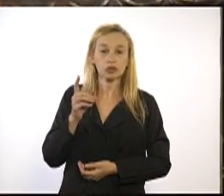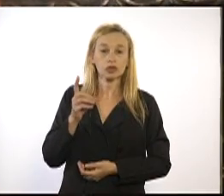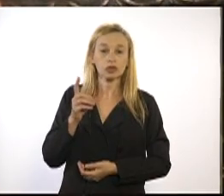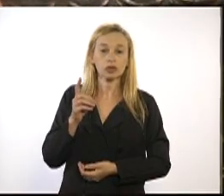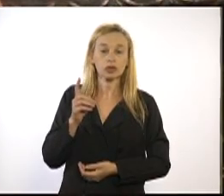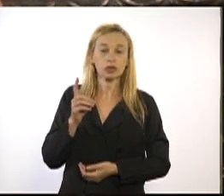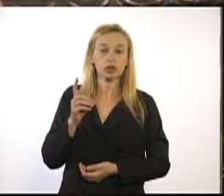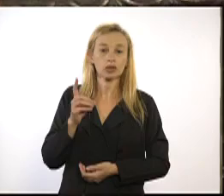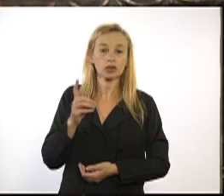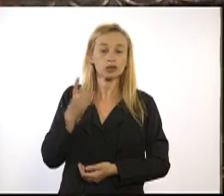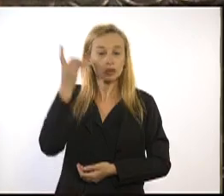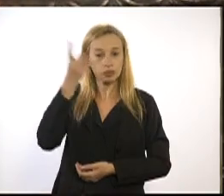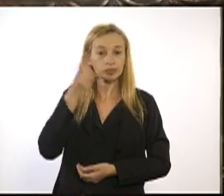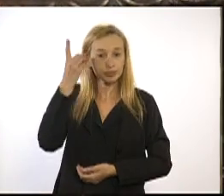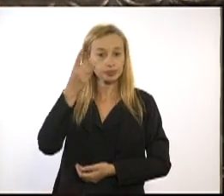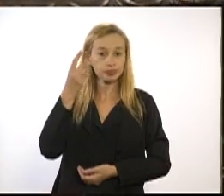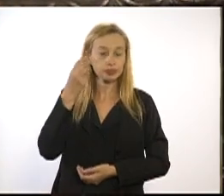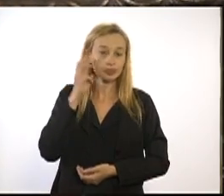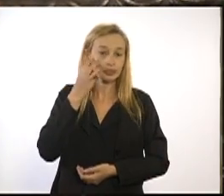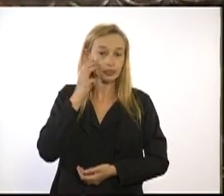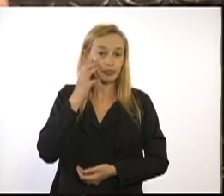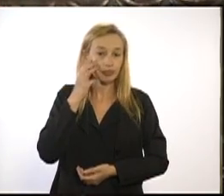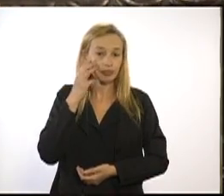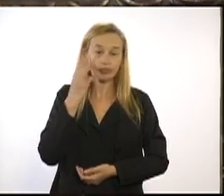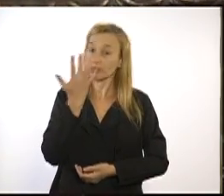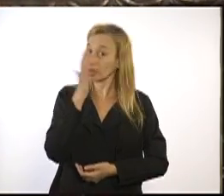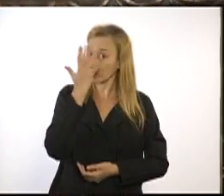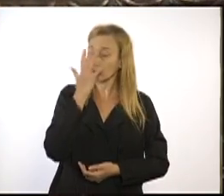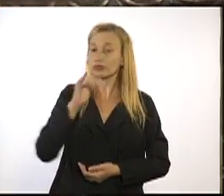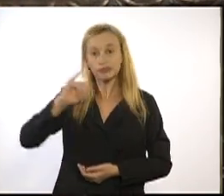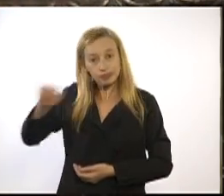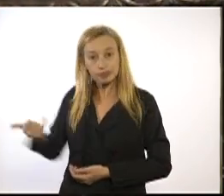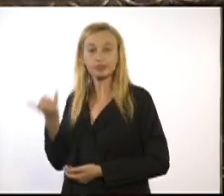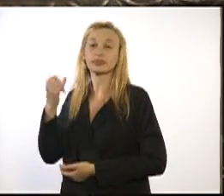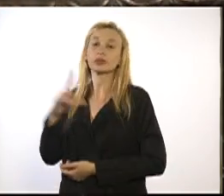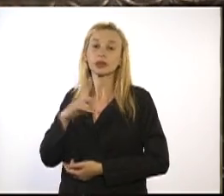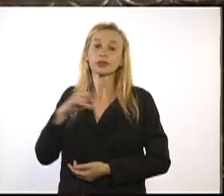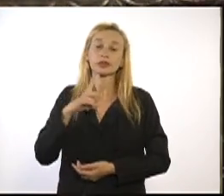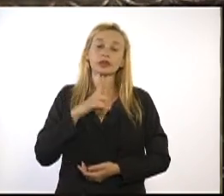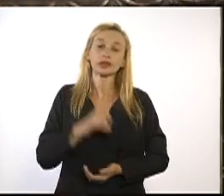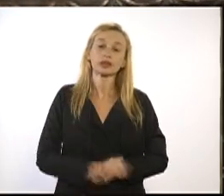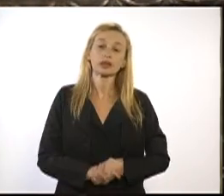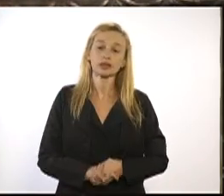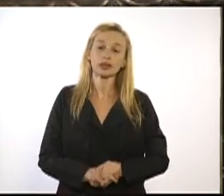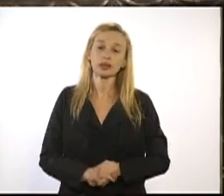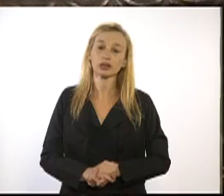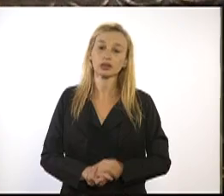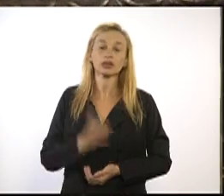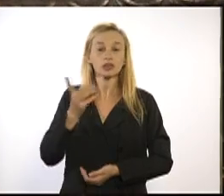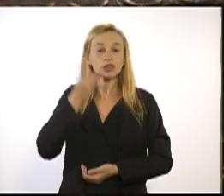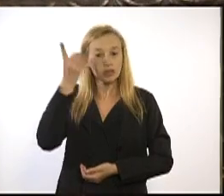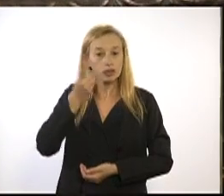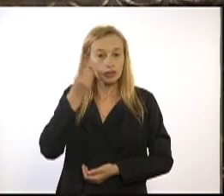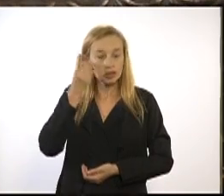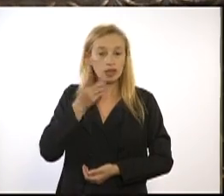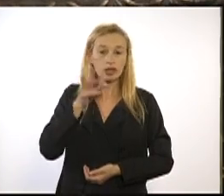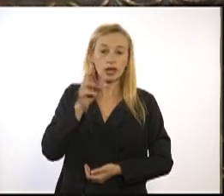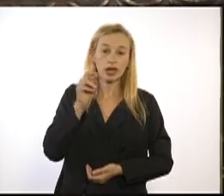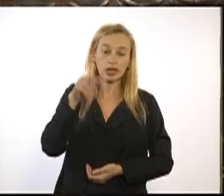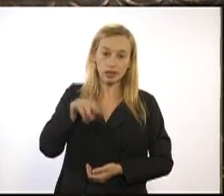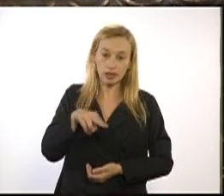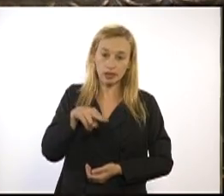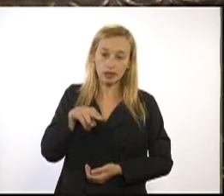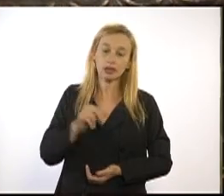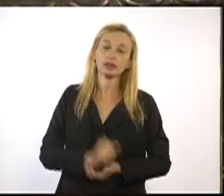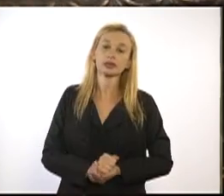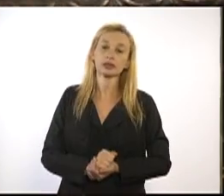eu, nesse carnaval, tive a oportunidade, não como o deputado Renan Ferreirinha, de